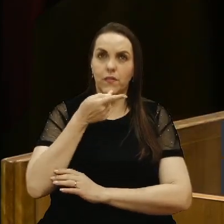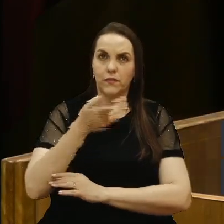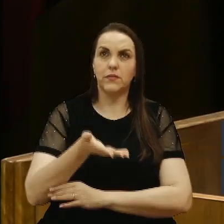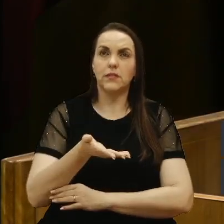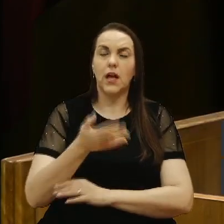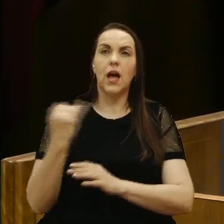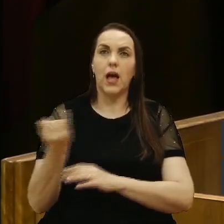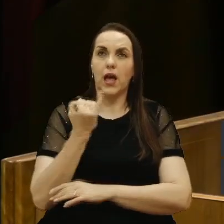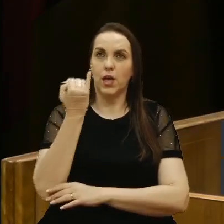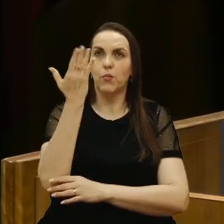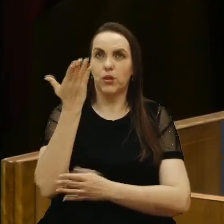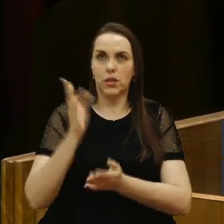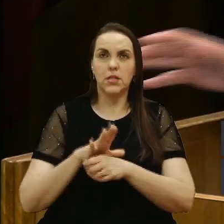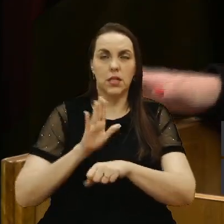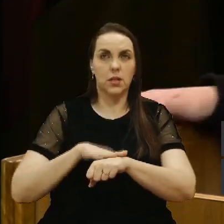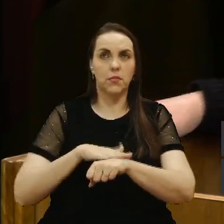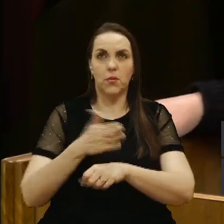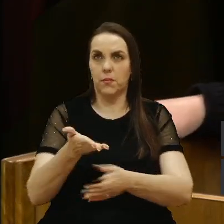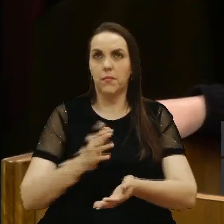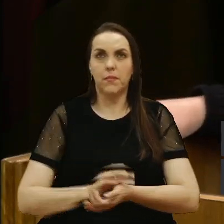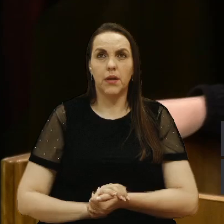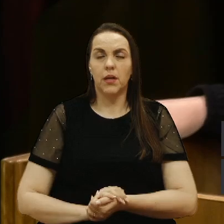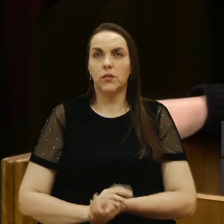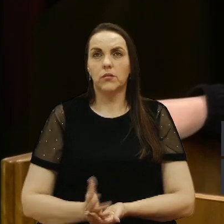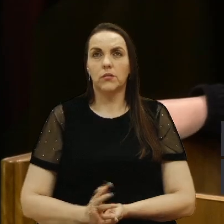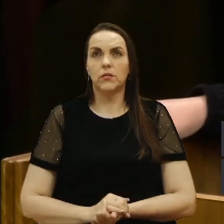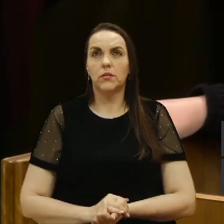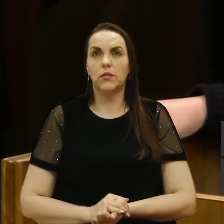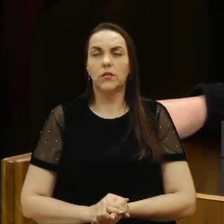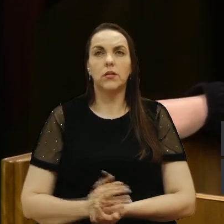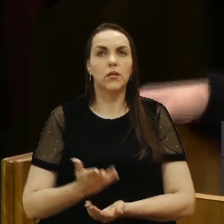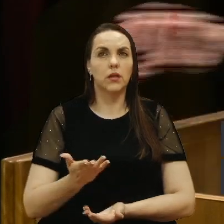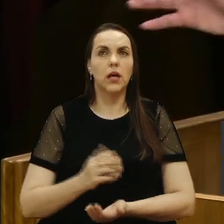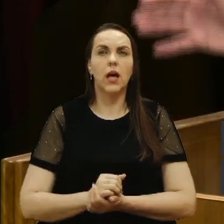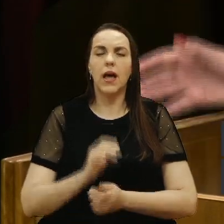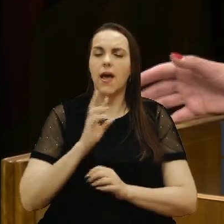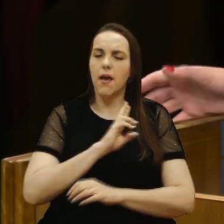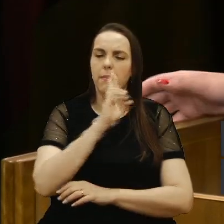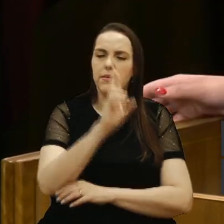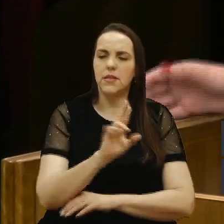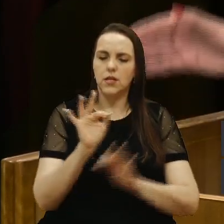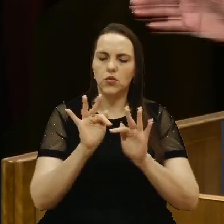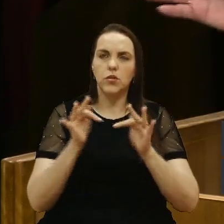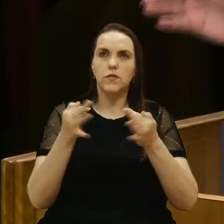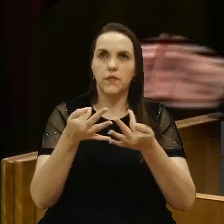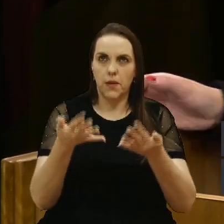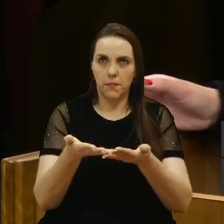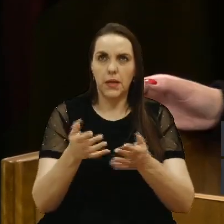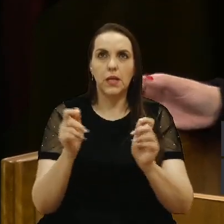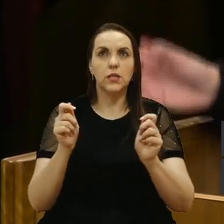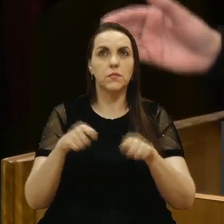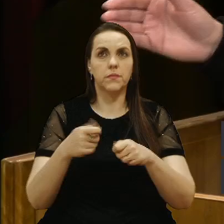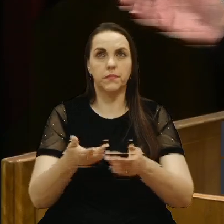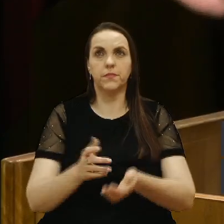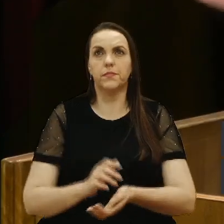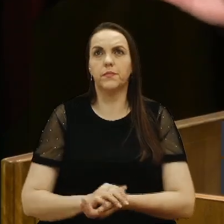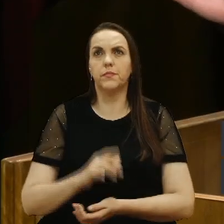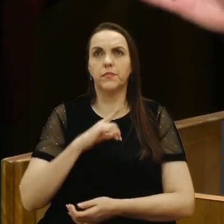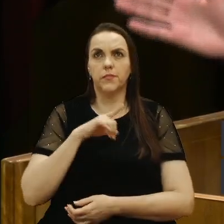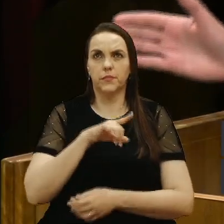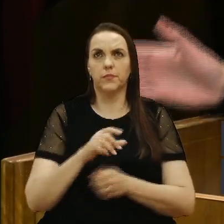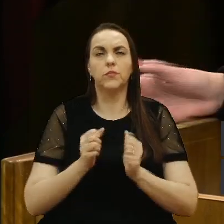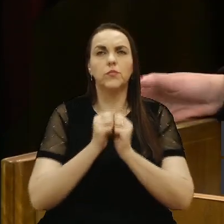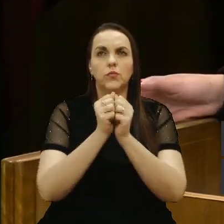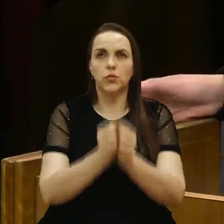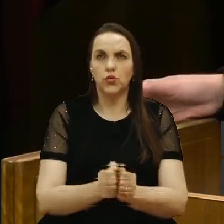importância deste momento que ocorreu, onde representantes das famílias puderam sentar, juntamente